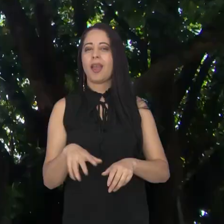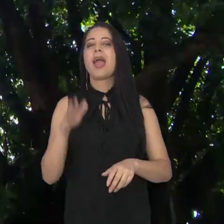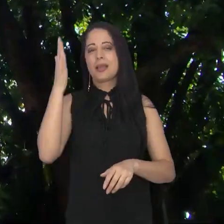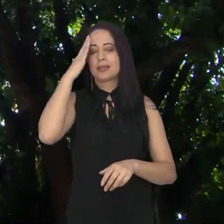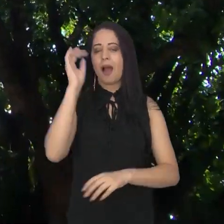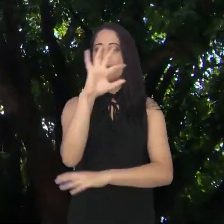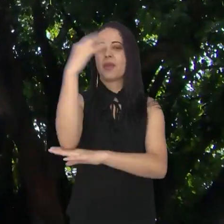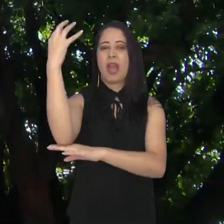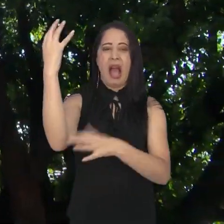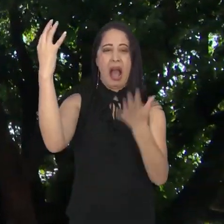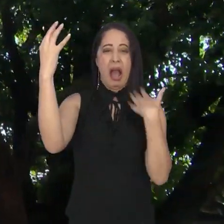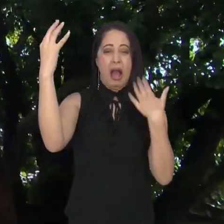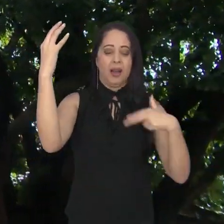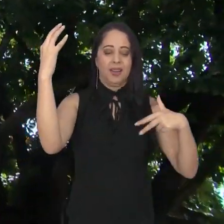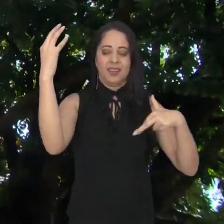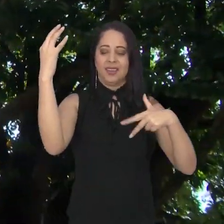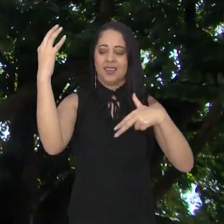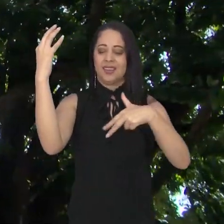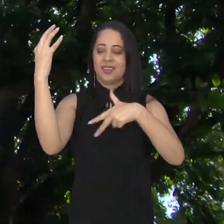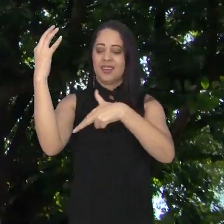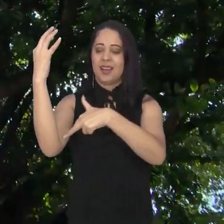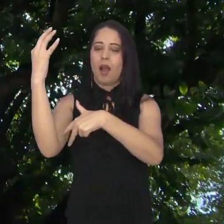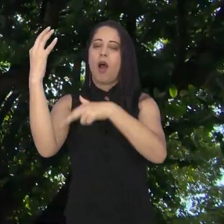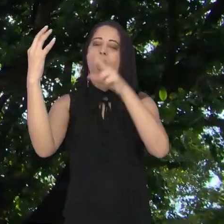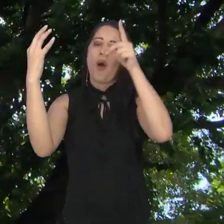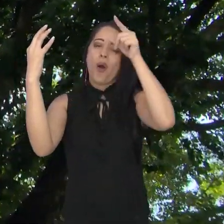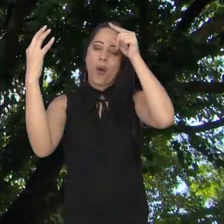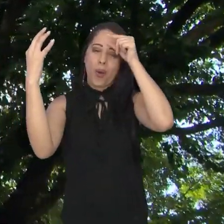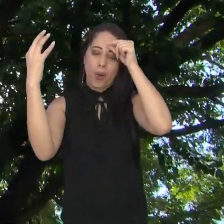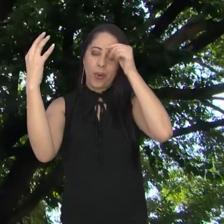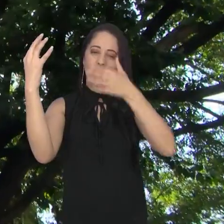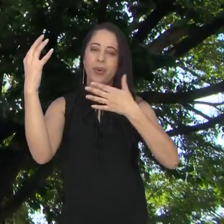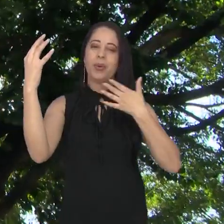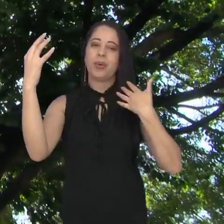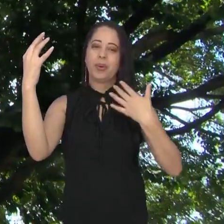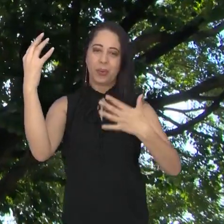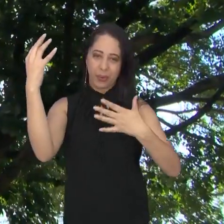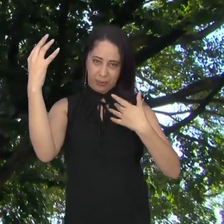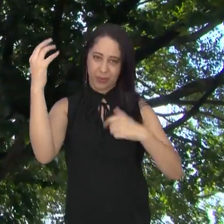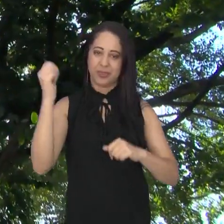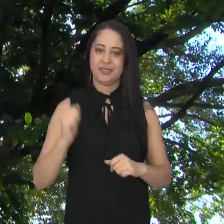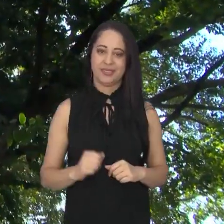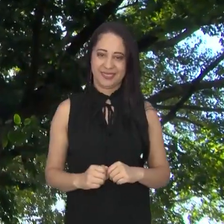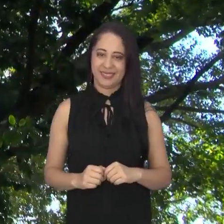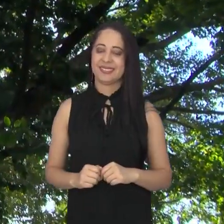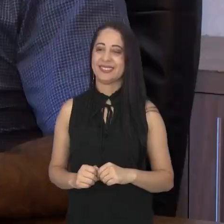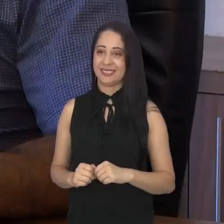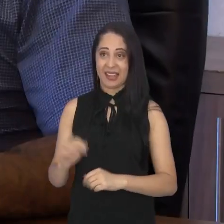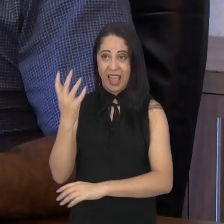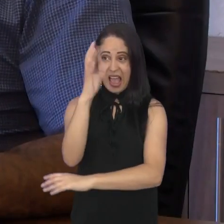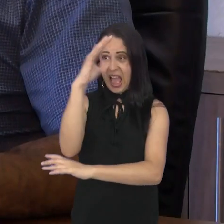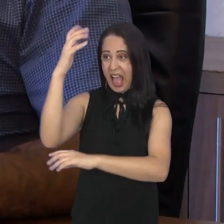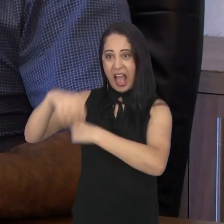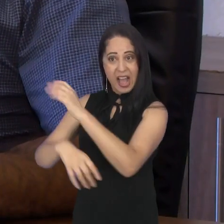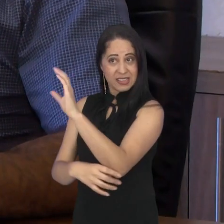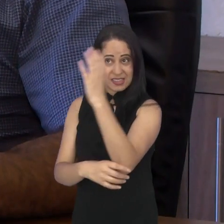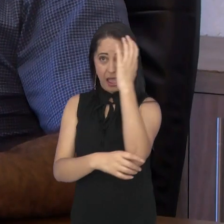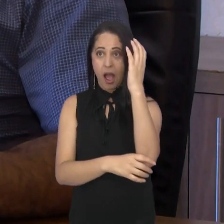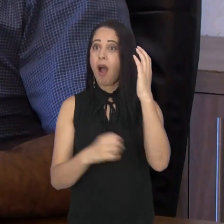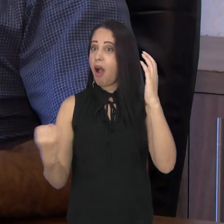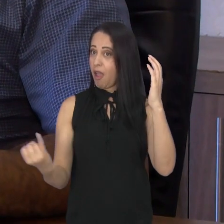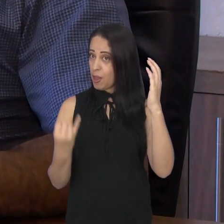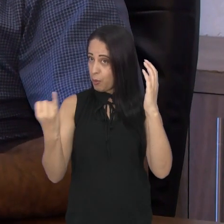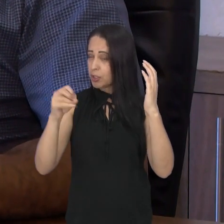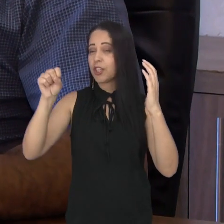uma delas. Quem, num dia bem quente, nunca parou debaixo de uma para caçar uma sombrinha? Olha, as árvores são